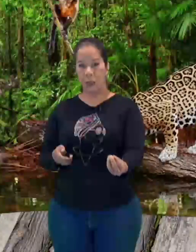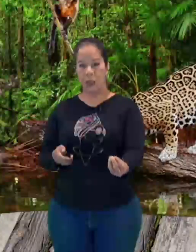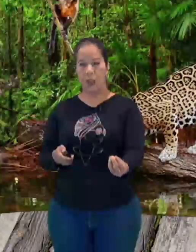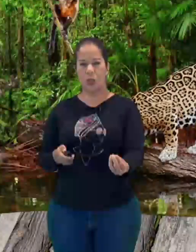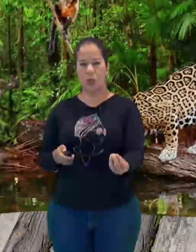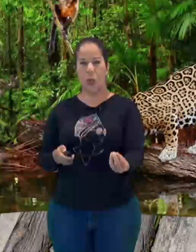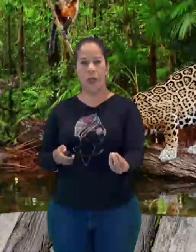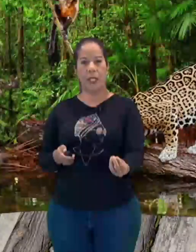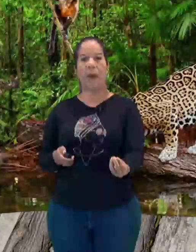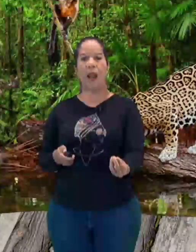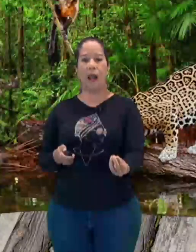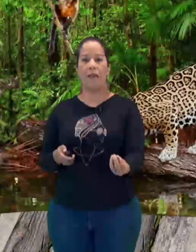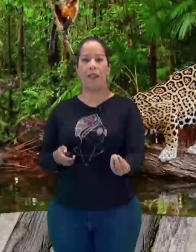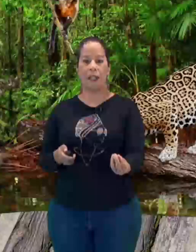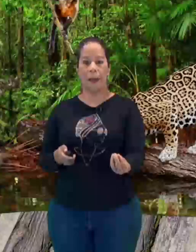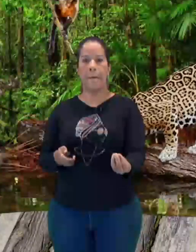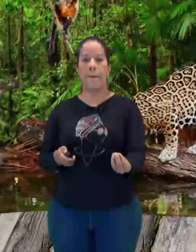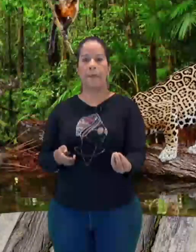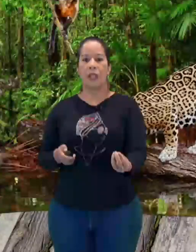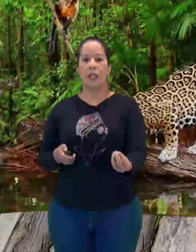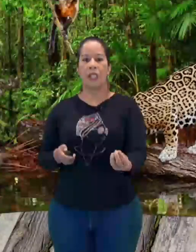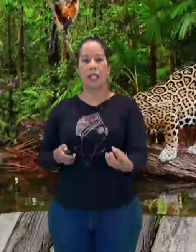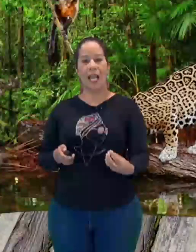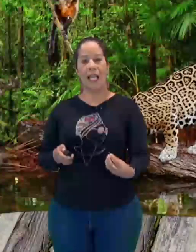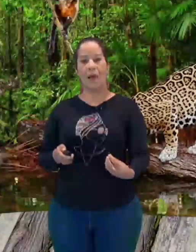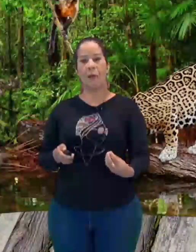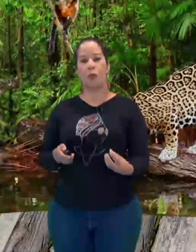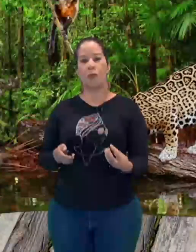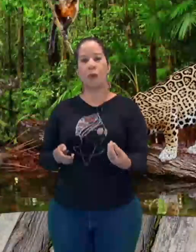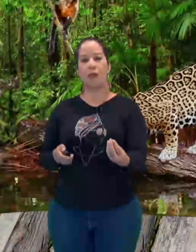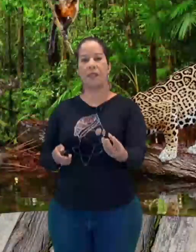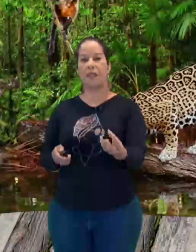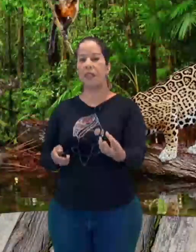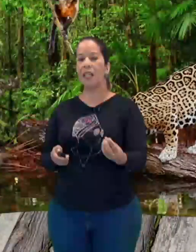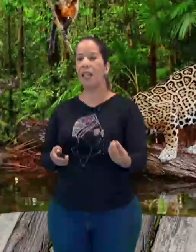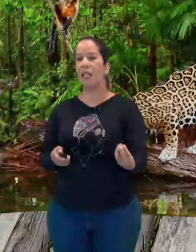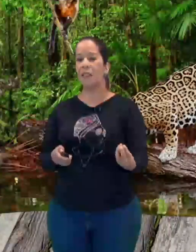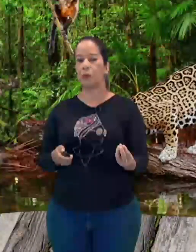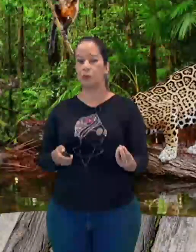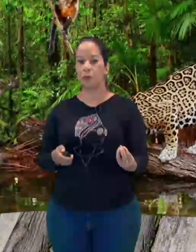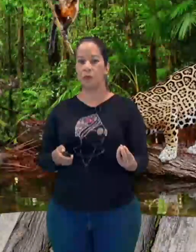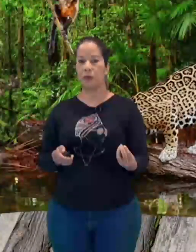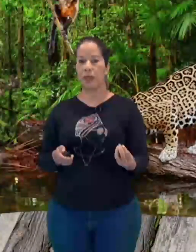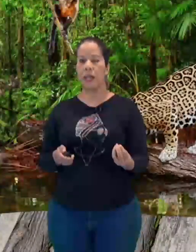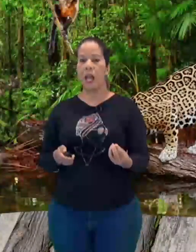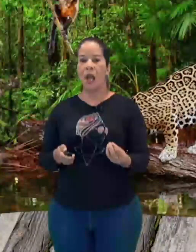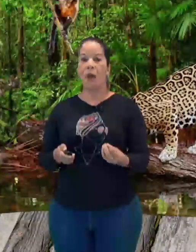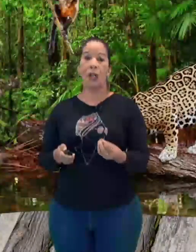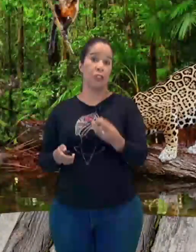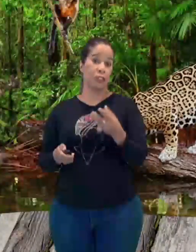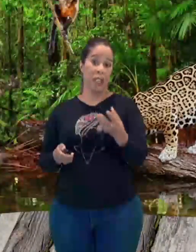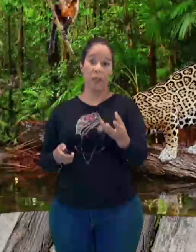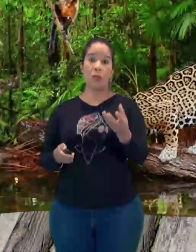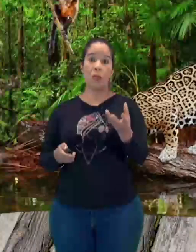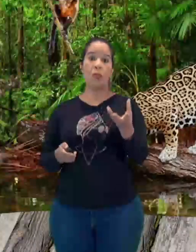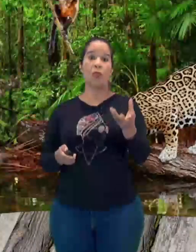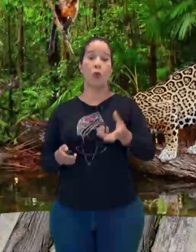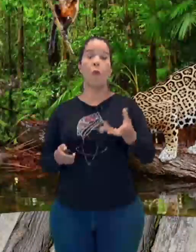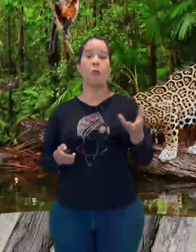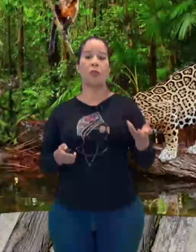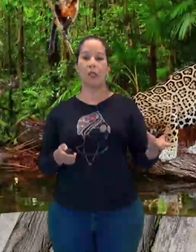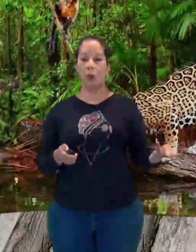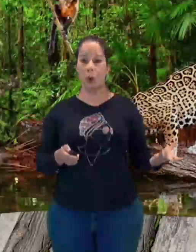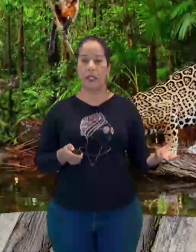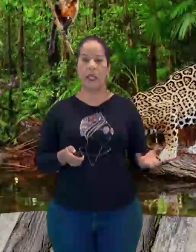infecciosa, no sentido ruim da palavra, né? E que sofre um processo acelerado, né? A gente tem os vírus